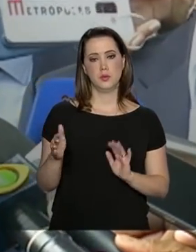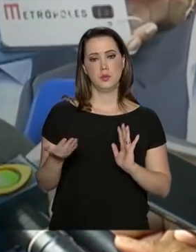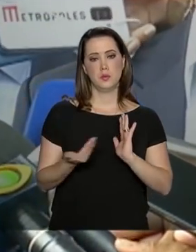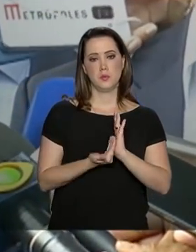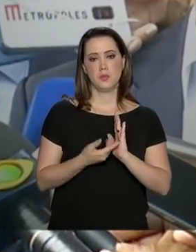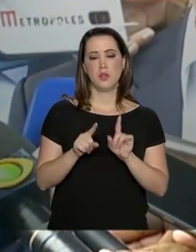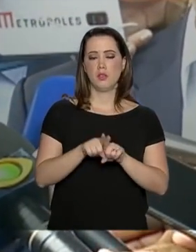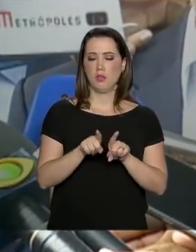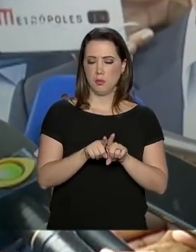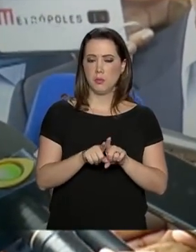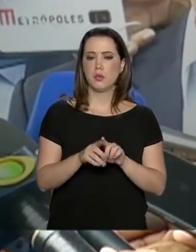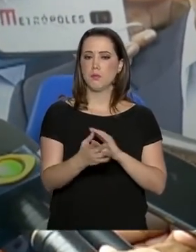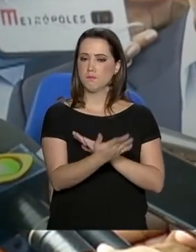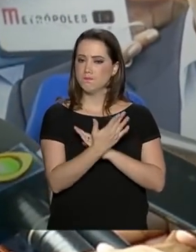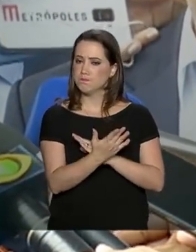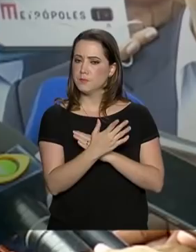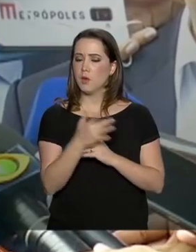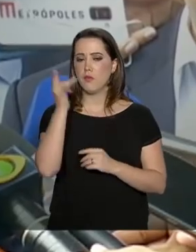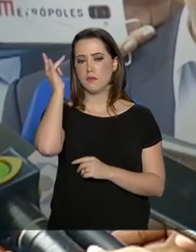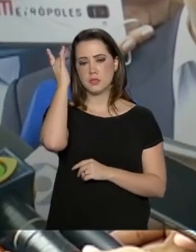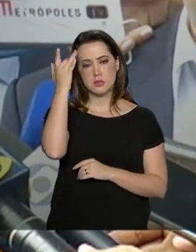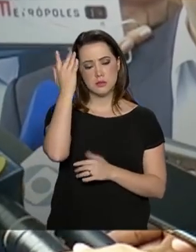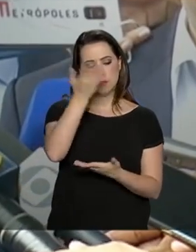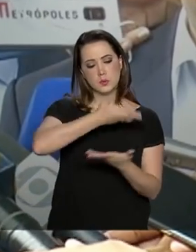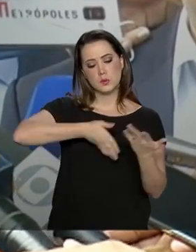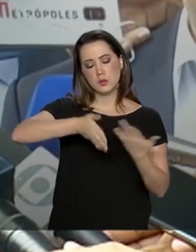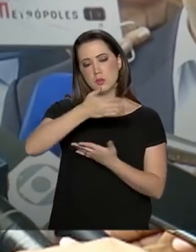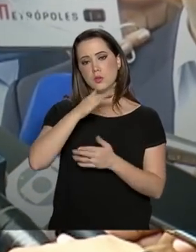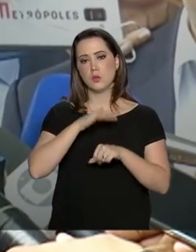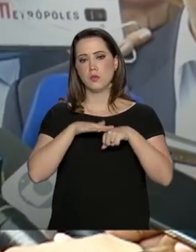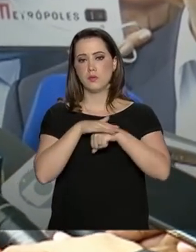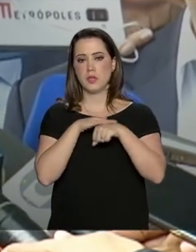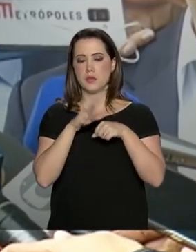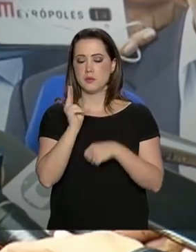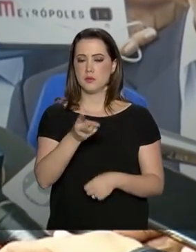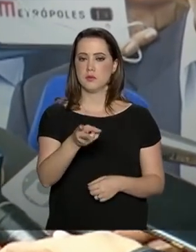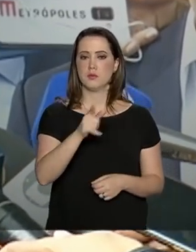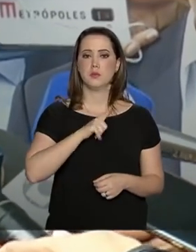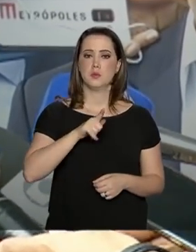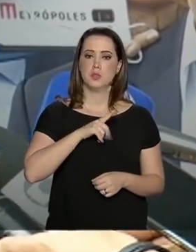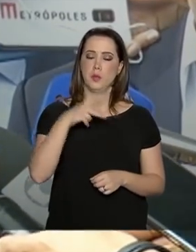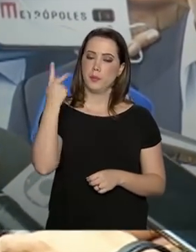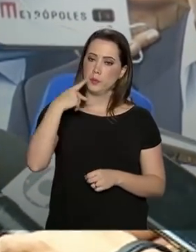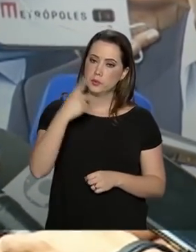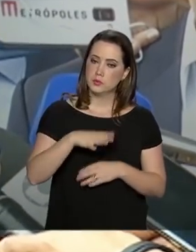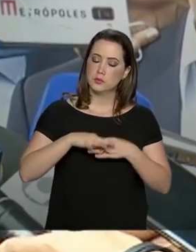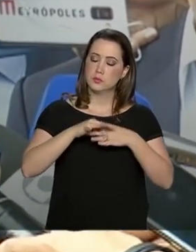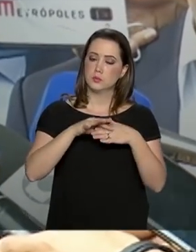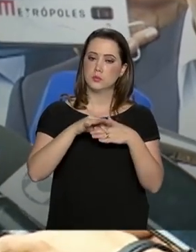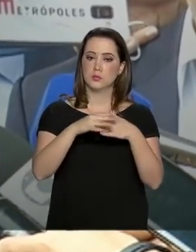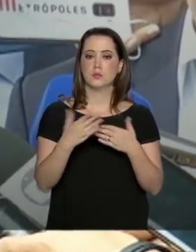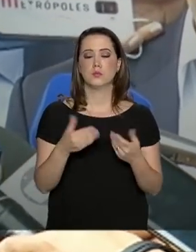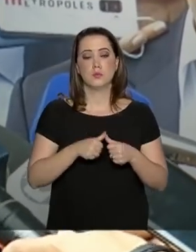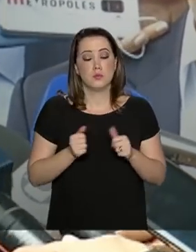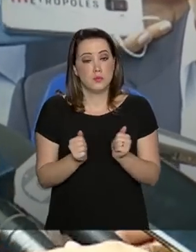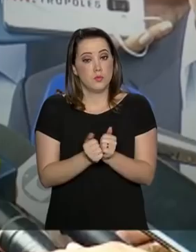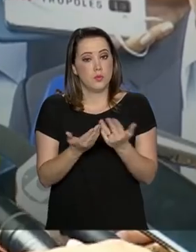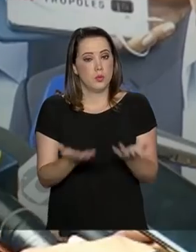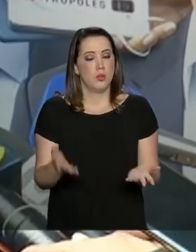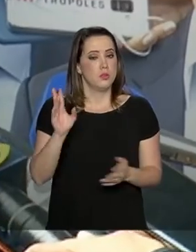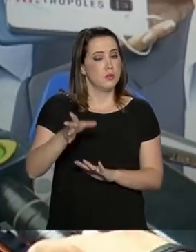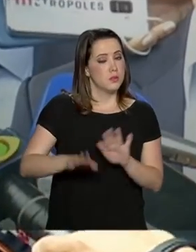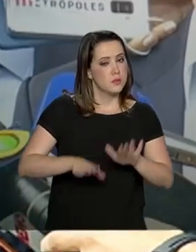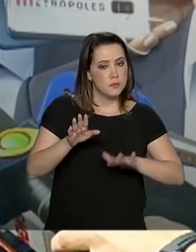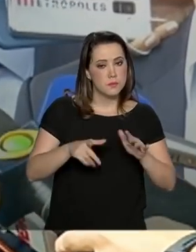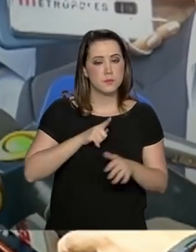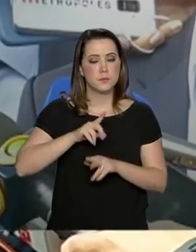me apoiado muito e tem facilitado justamente as conversas mais frequentes com os políticos, as lideranças políticas que estão aqui hoje. Volta e meia nós